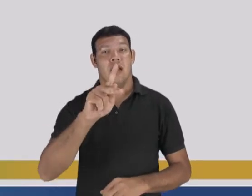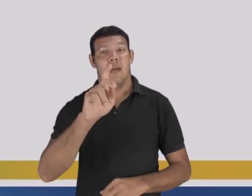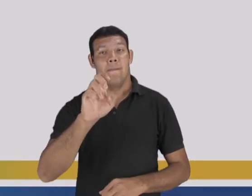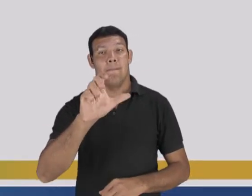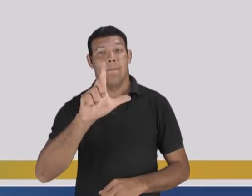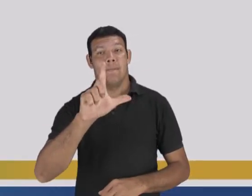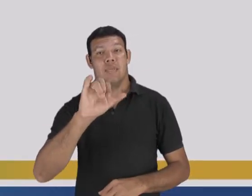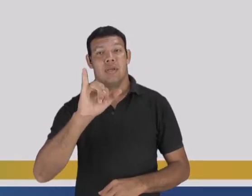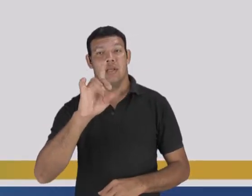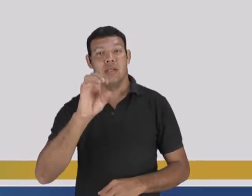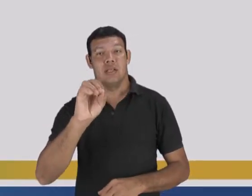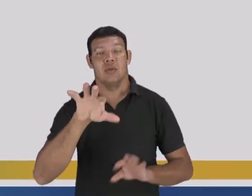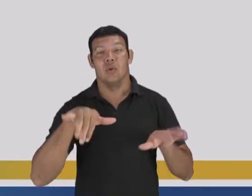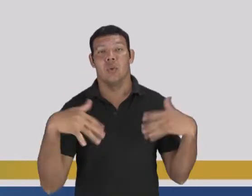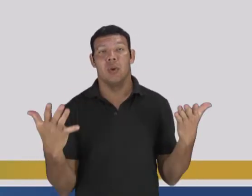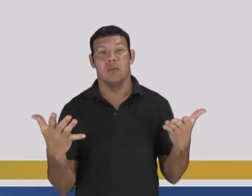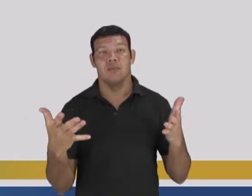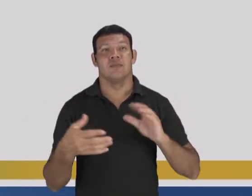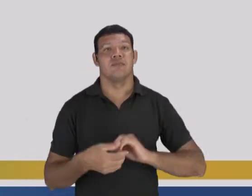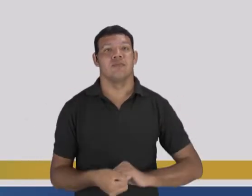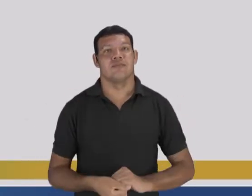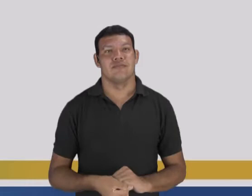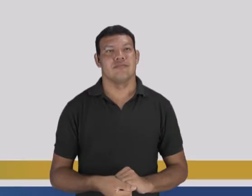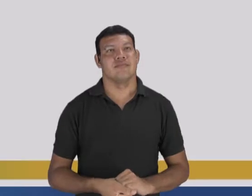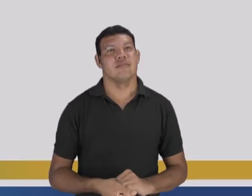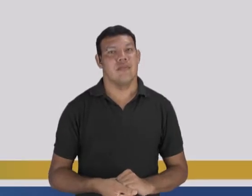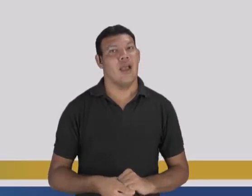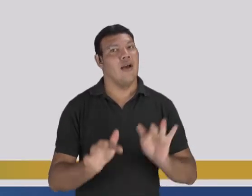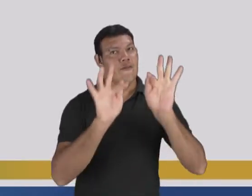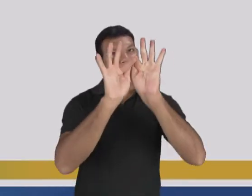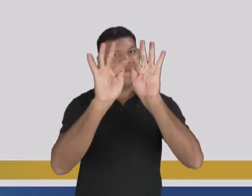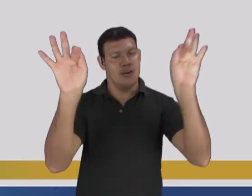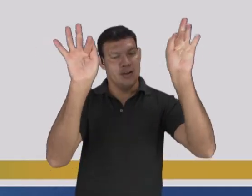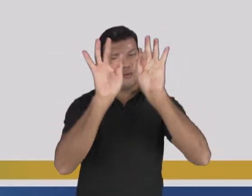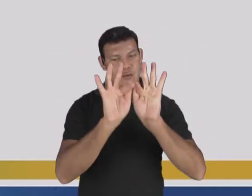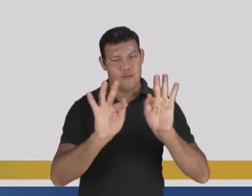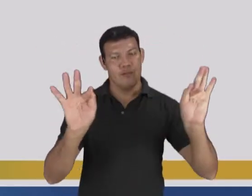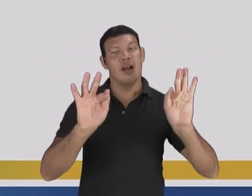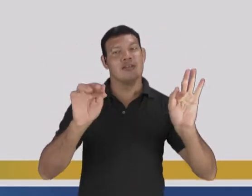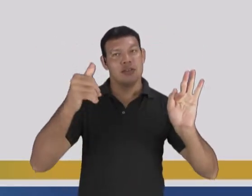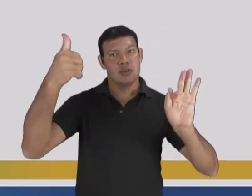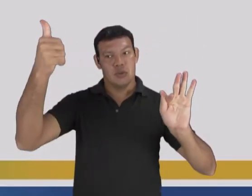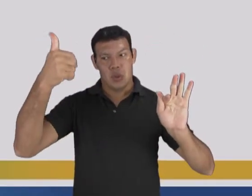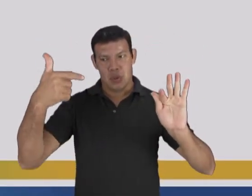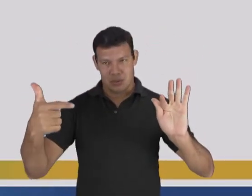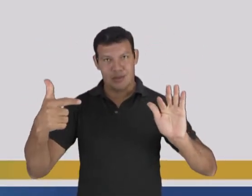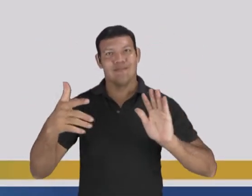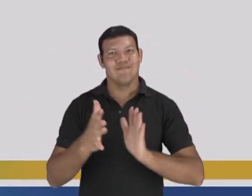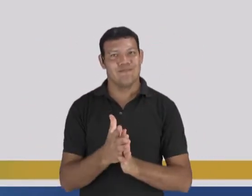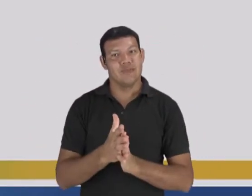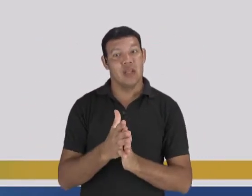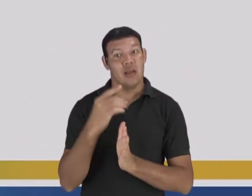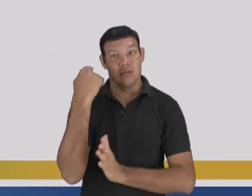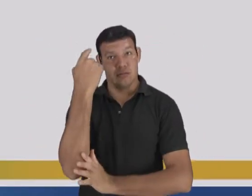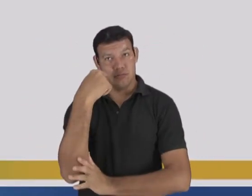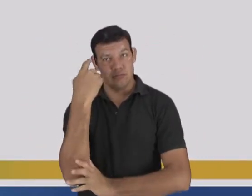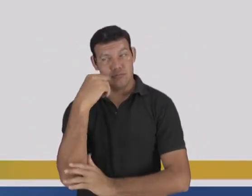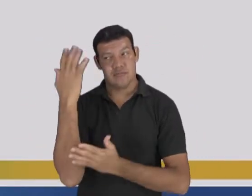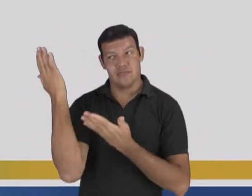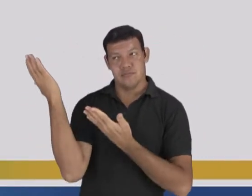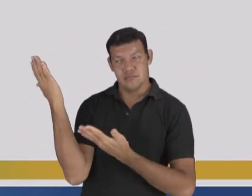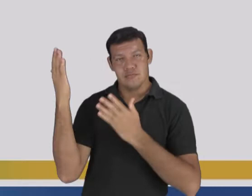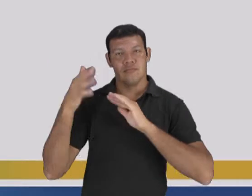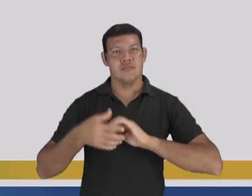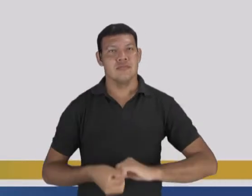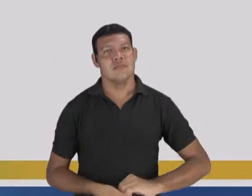é teu sobrenome? Isso para o informal. Para o formal eu digo, quais são seus apelidos?